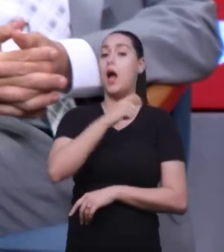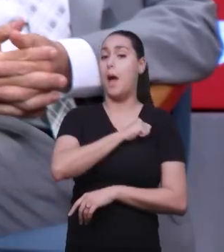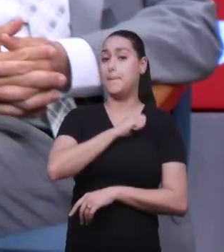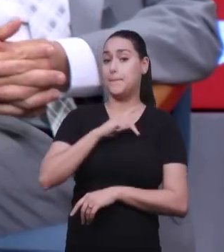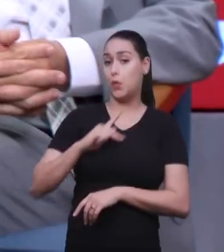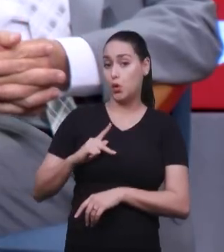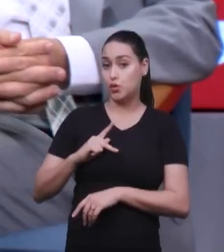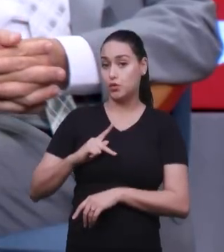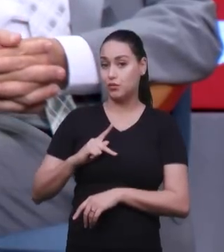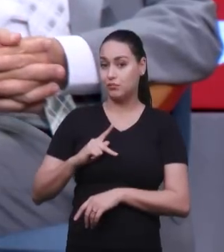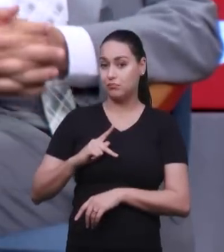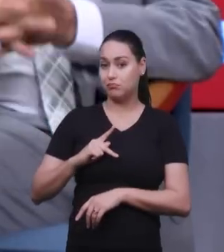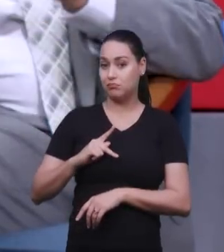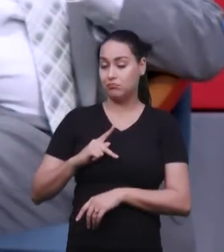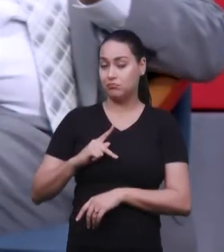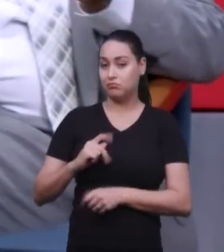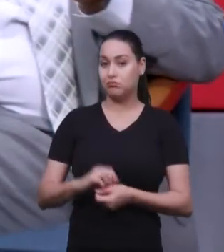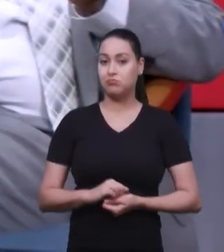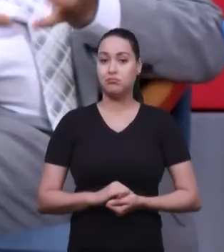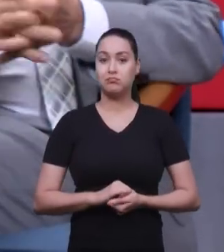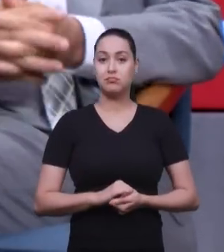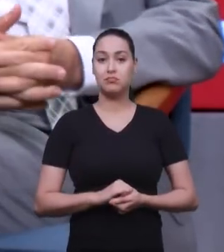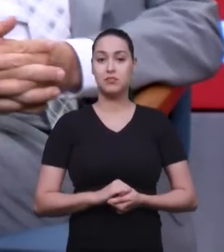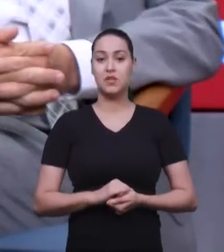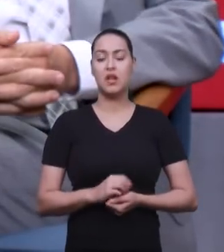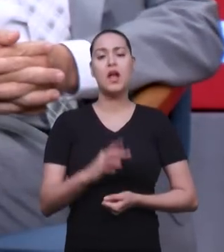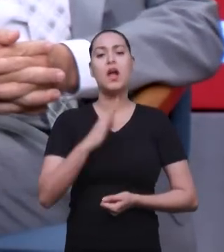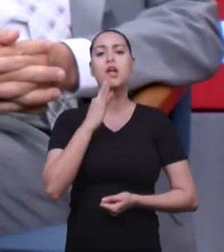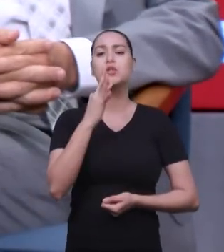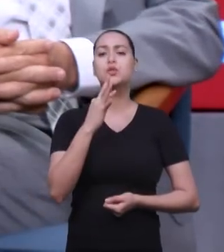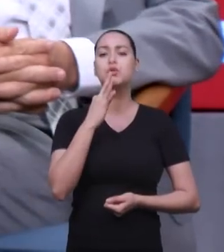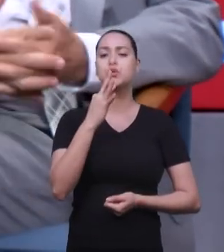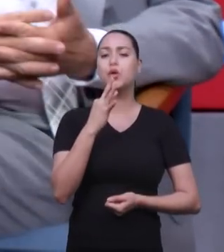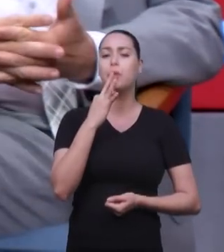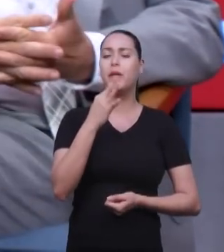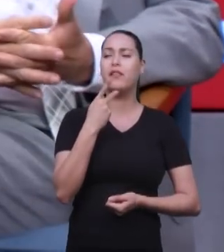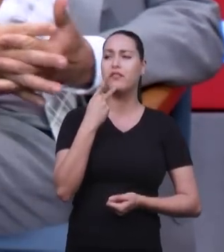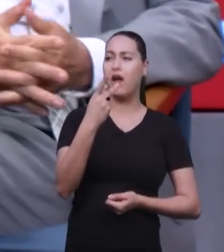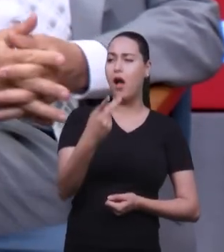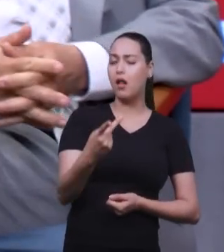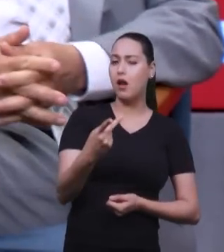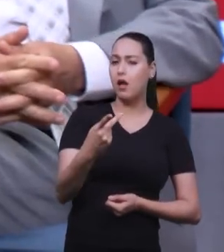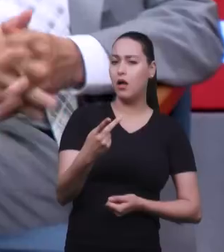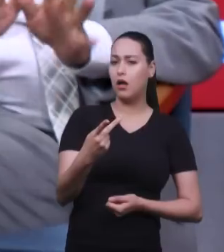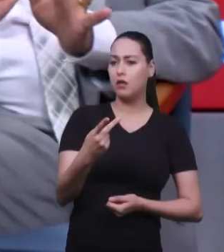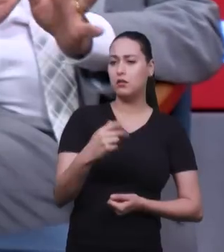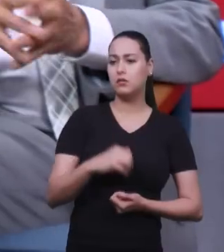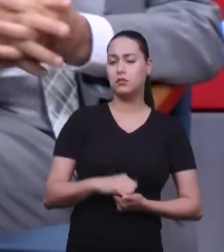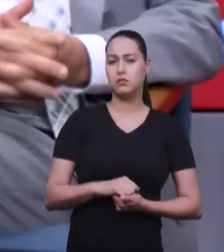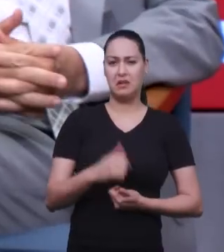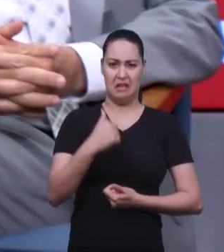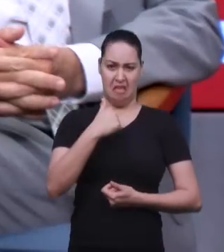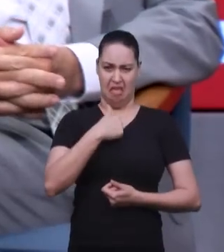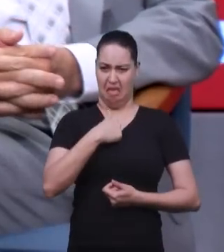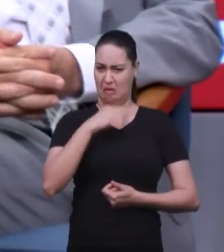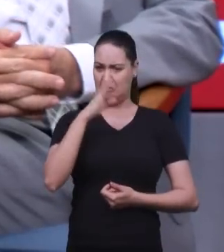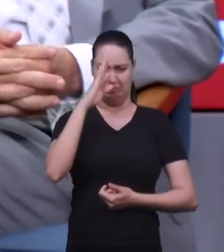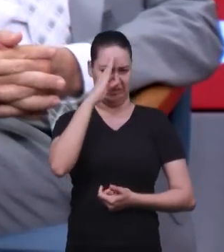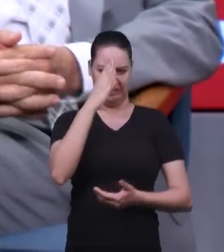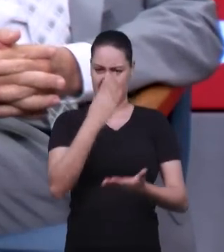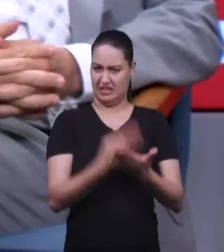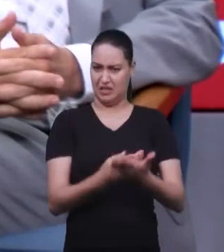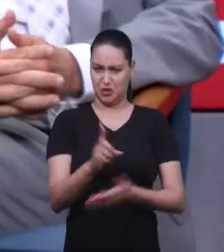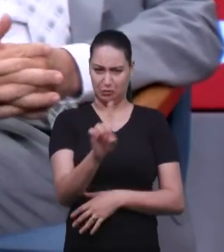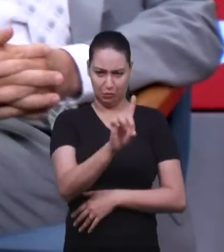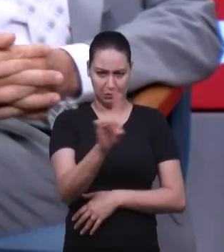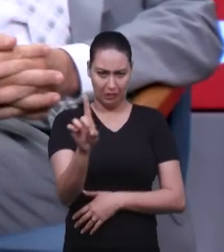apóstolos. E Tomé, então, faz a seguinte colocação: eu